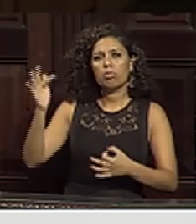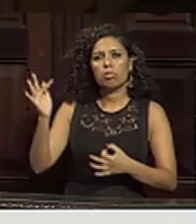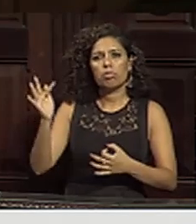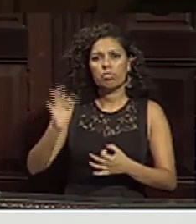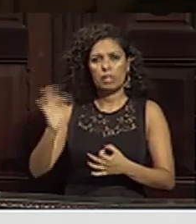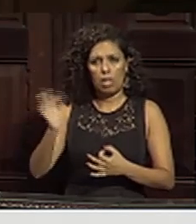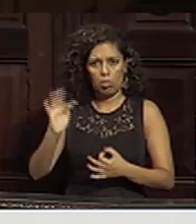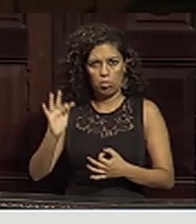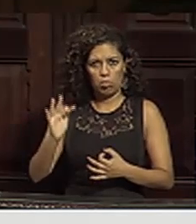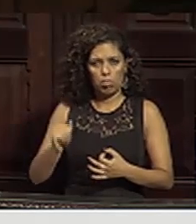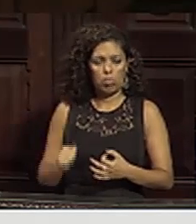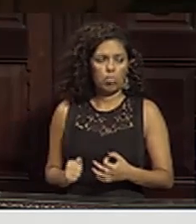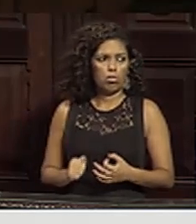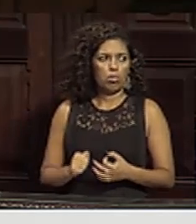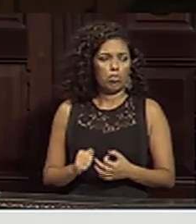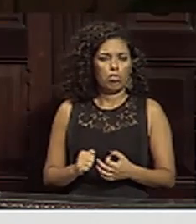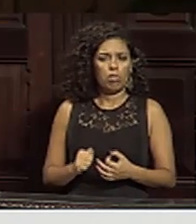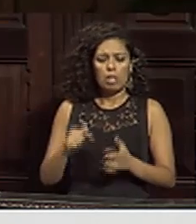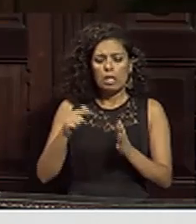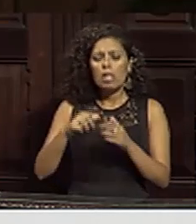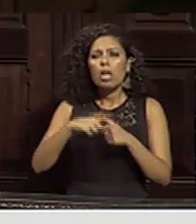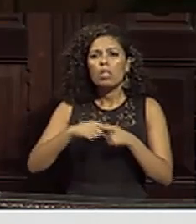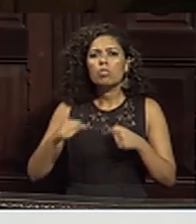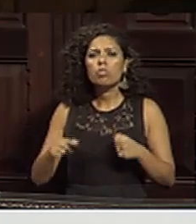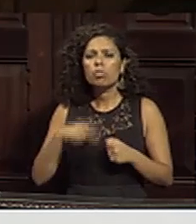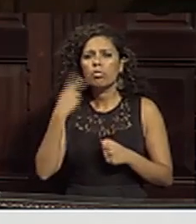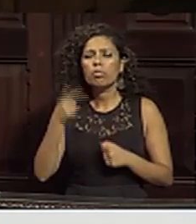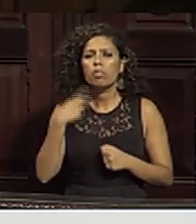ex-ministro e poeta,